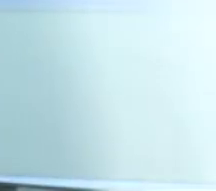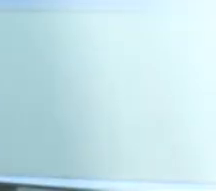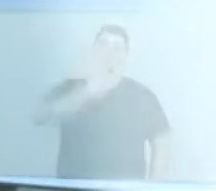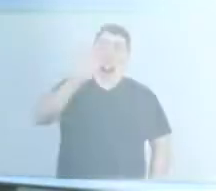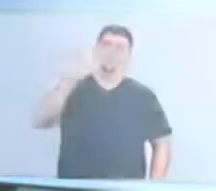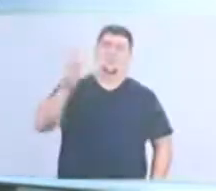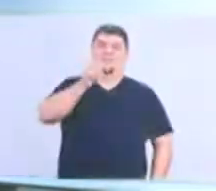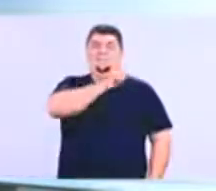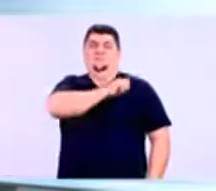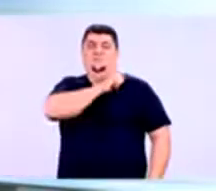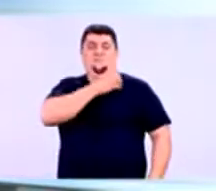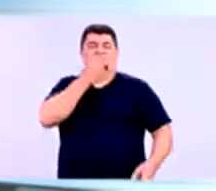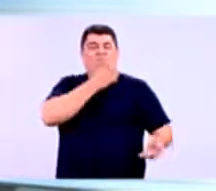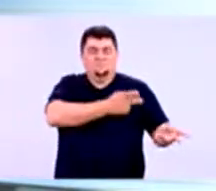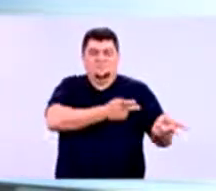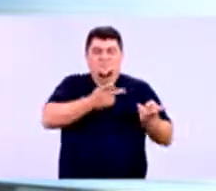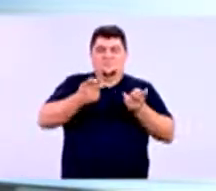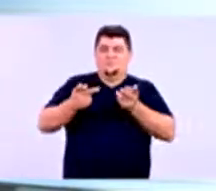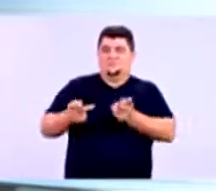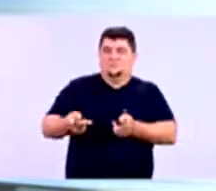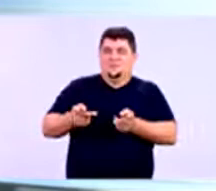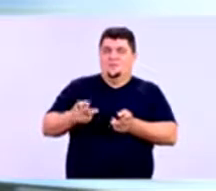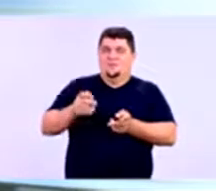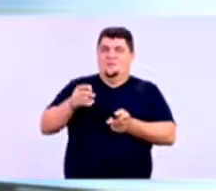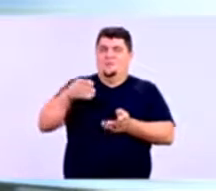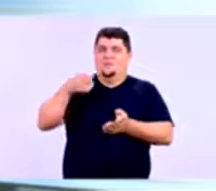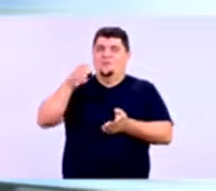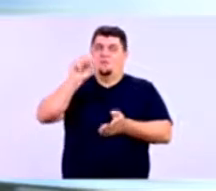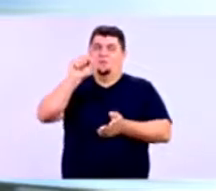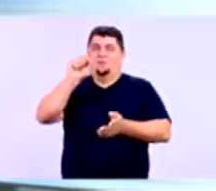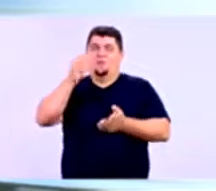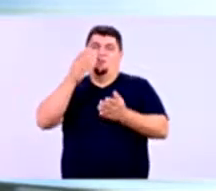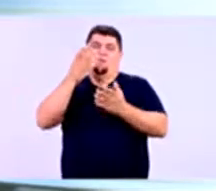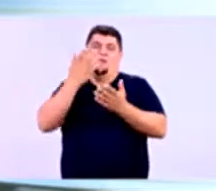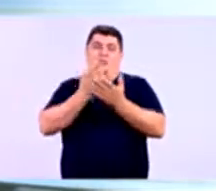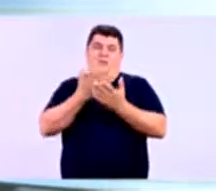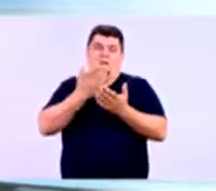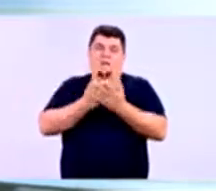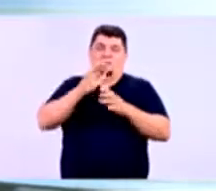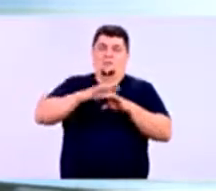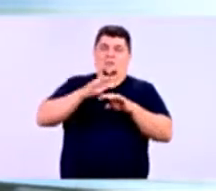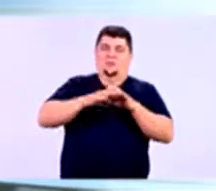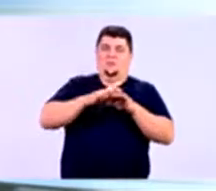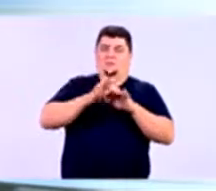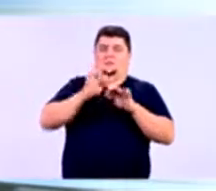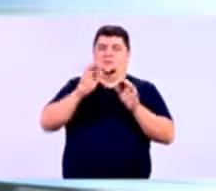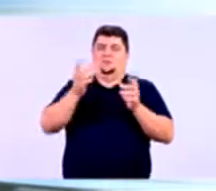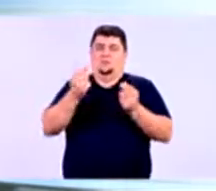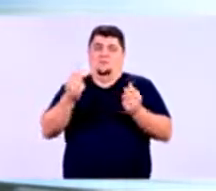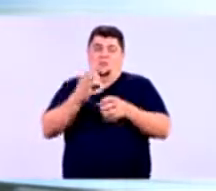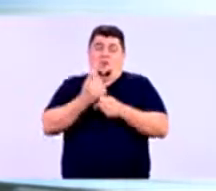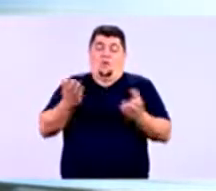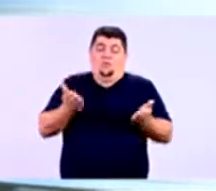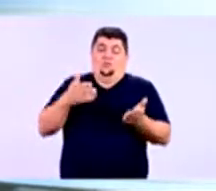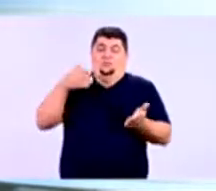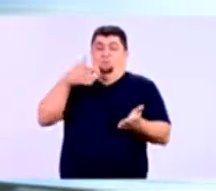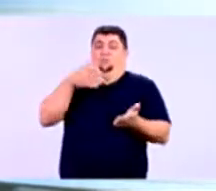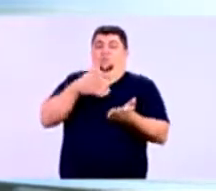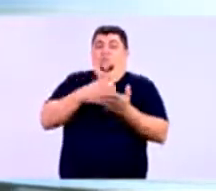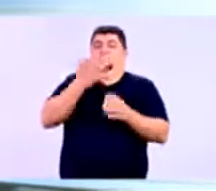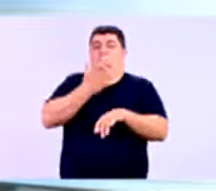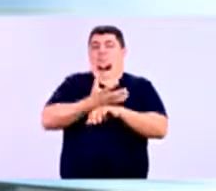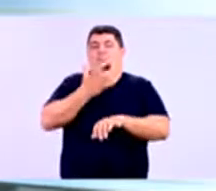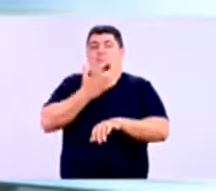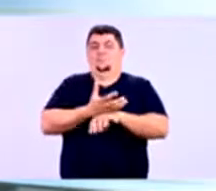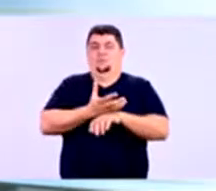Olá, alunos! Sejam bem-vindos à 8ª aula de Matemática Financeira e, como é a última aula da disciplina,